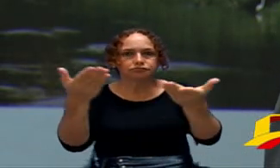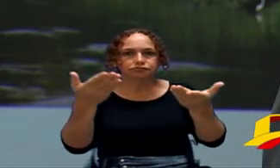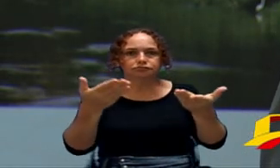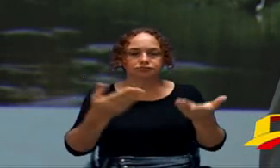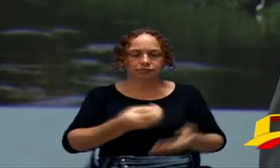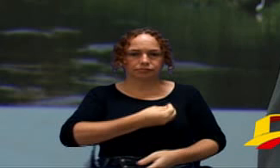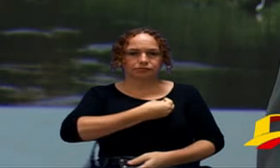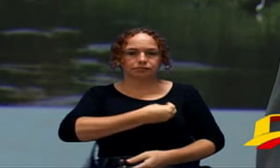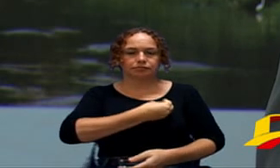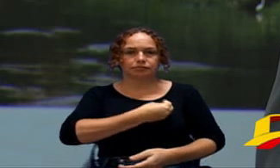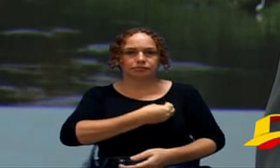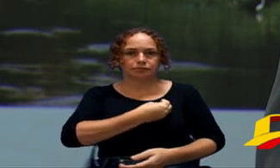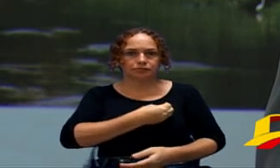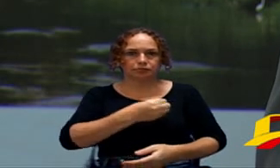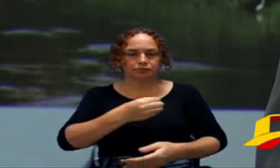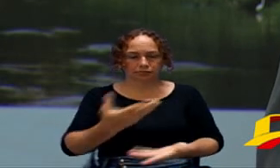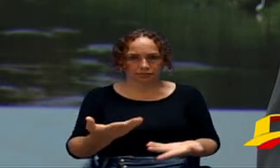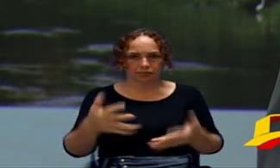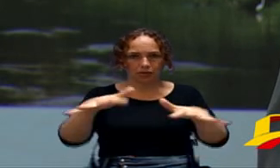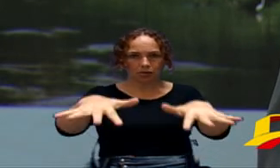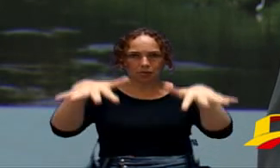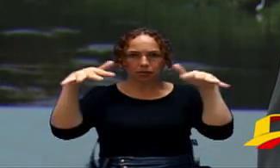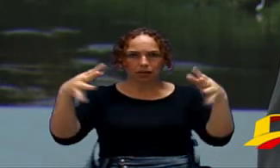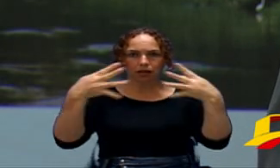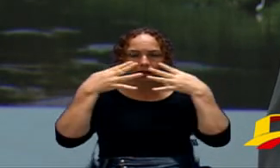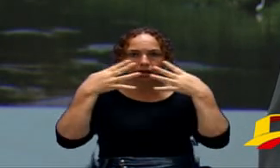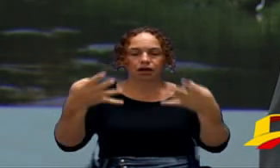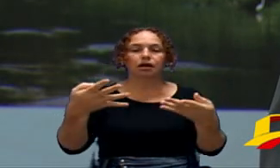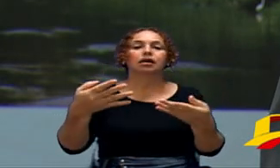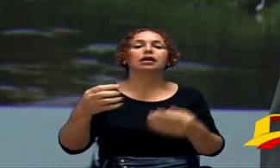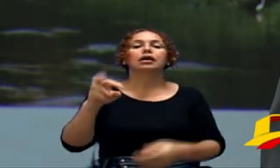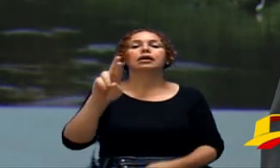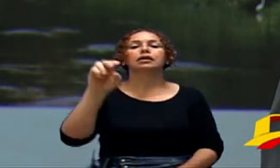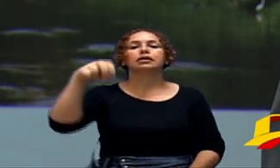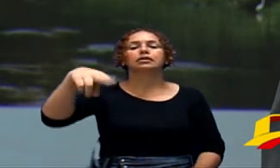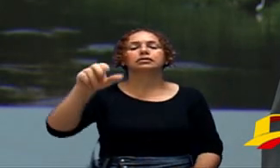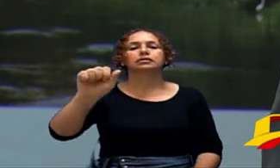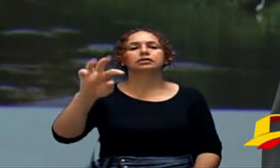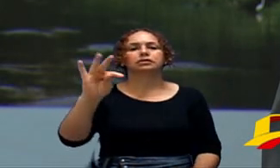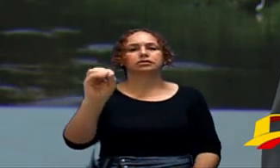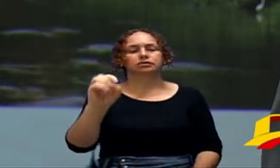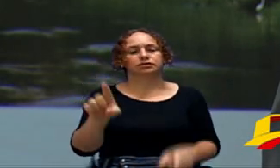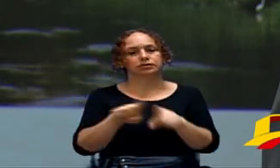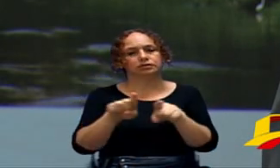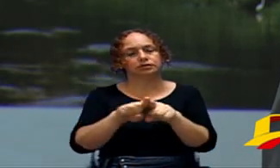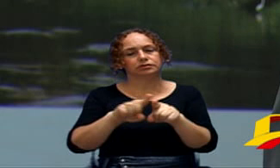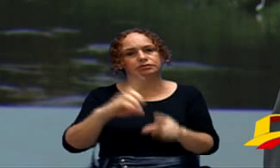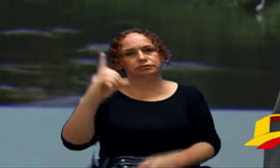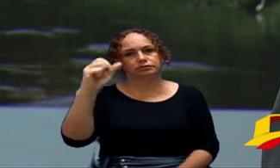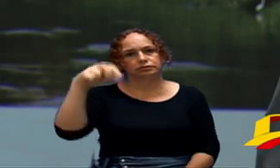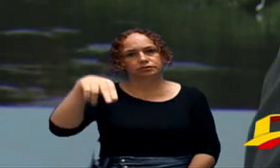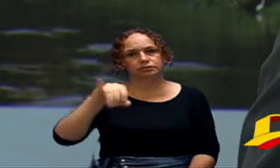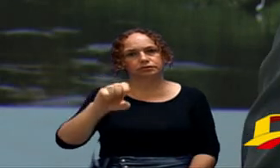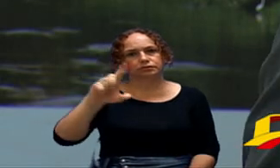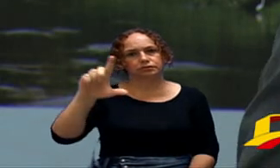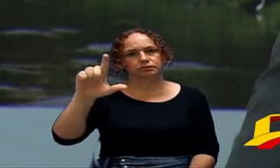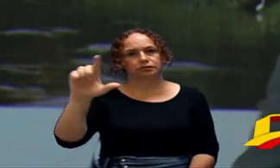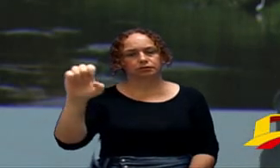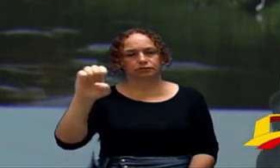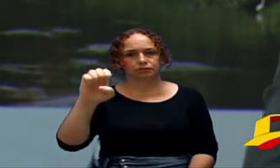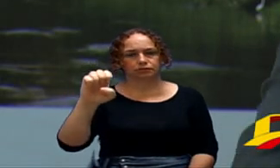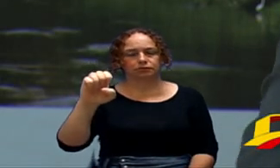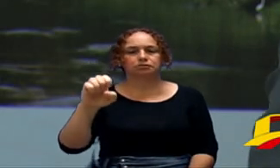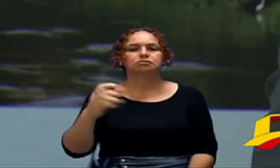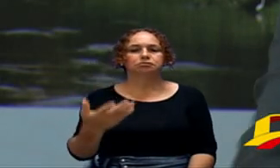Proença, líder comunitário da cidade de Sorocaba, e a senhora Daniele Barreto, presidente do PMD, do MDB Mulher.